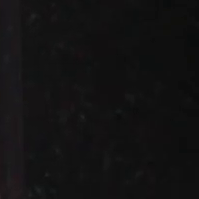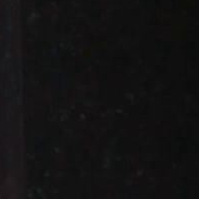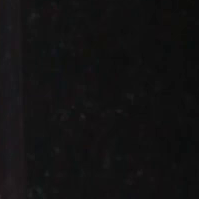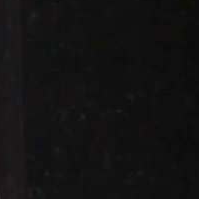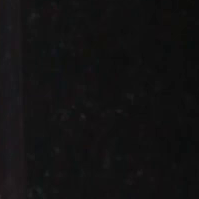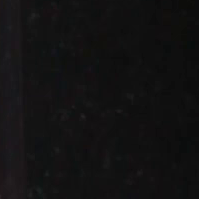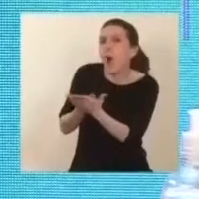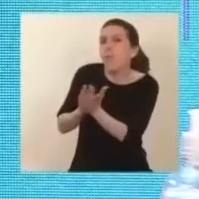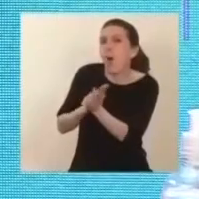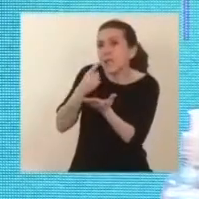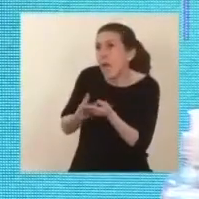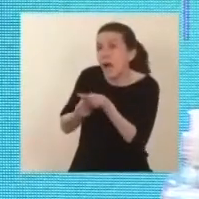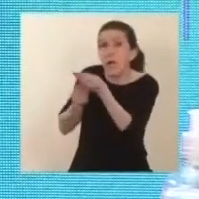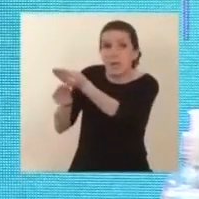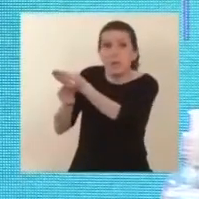dos credores.